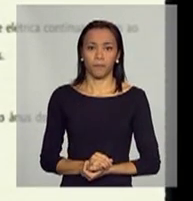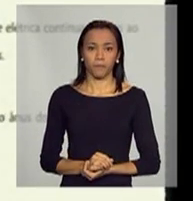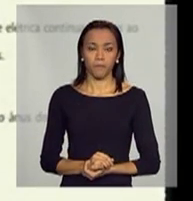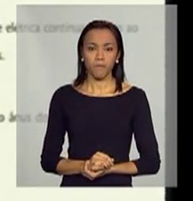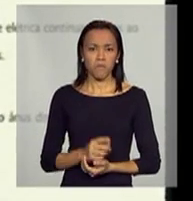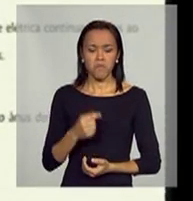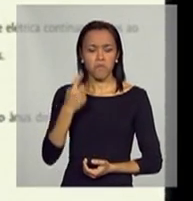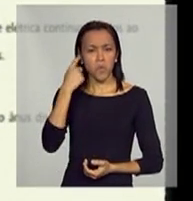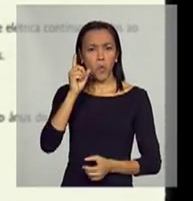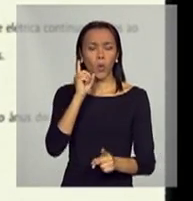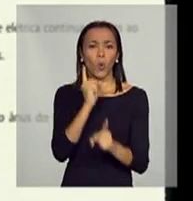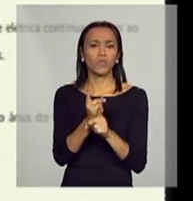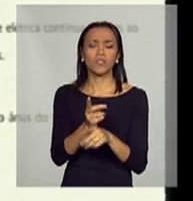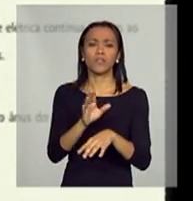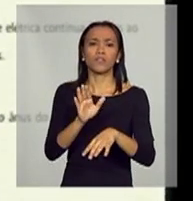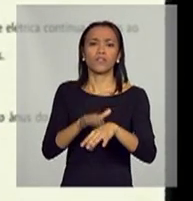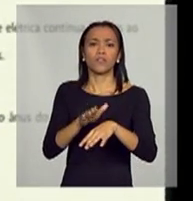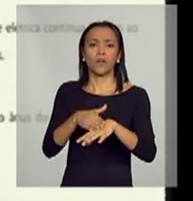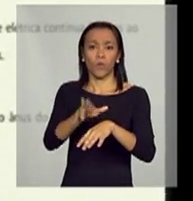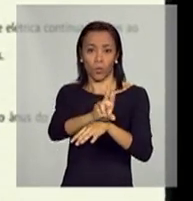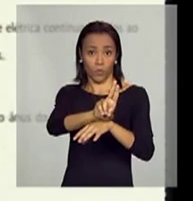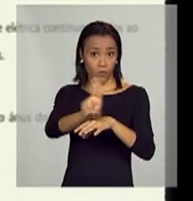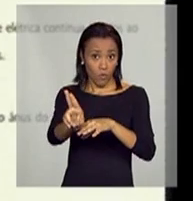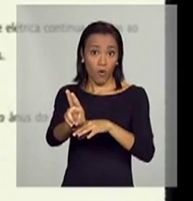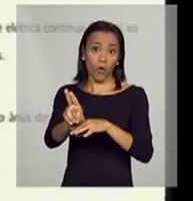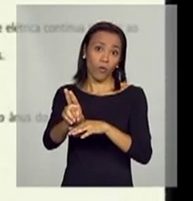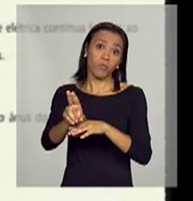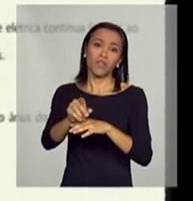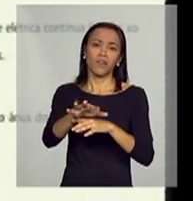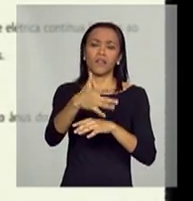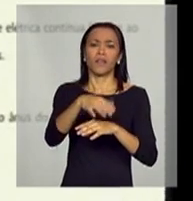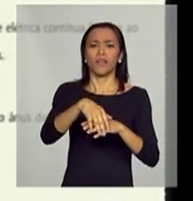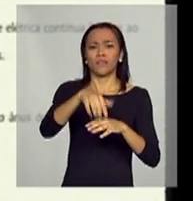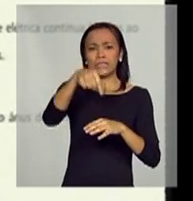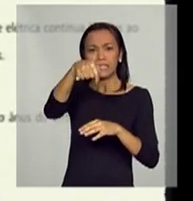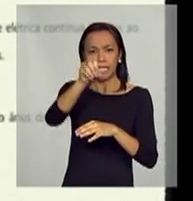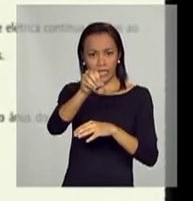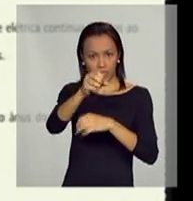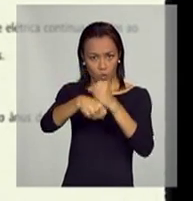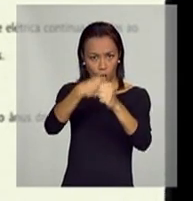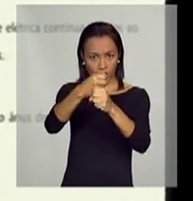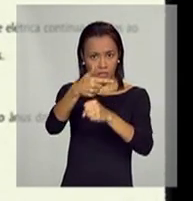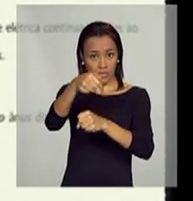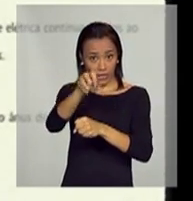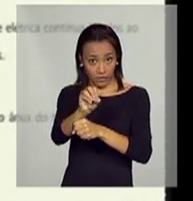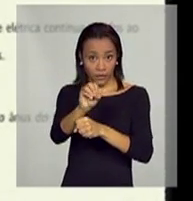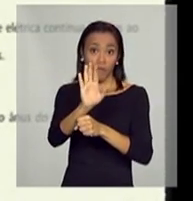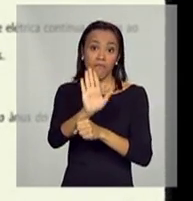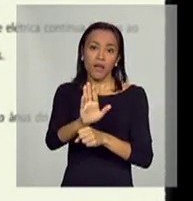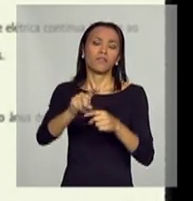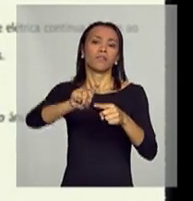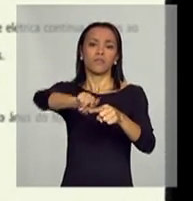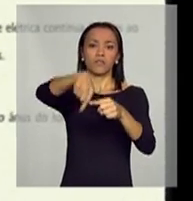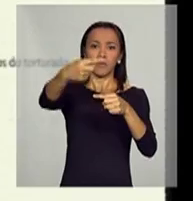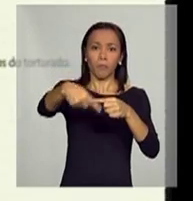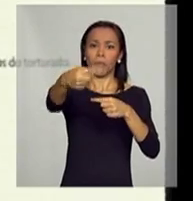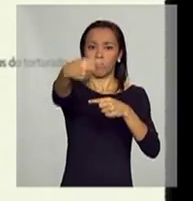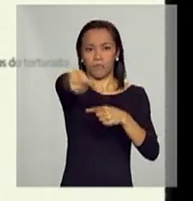eu não encontrei com esse nome depois, com muita frequência, na década de 70, mas as três primeiras, sim. Para frente,